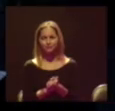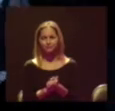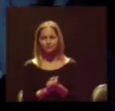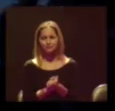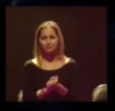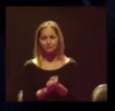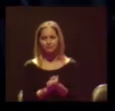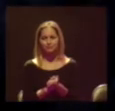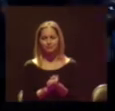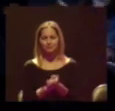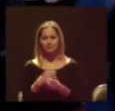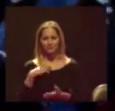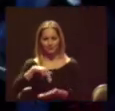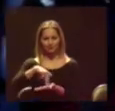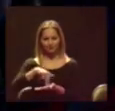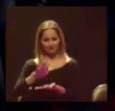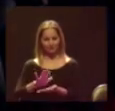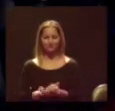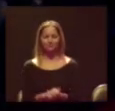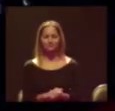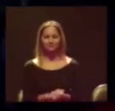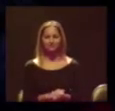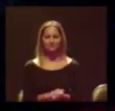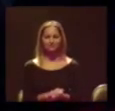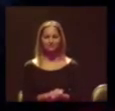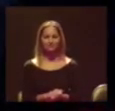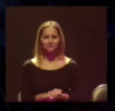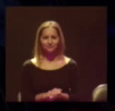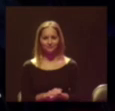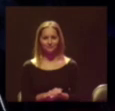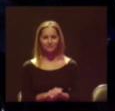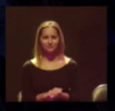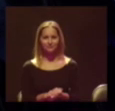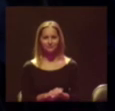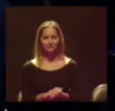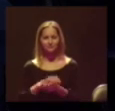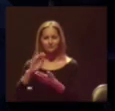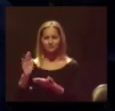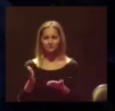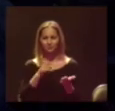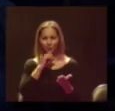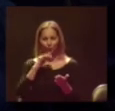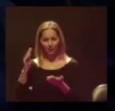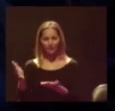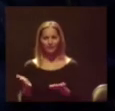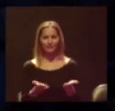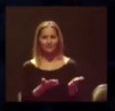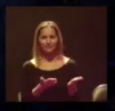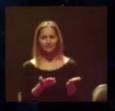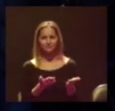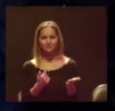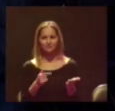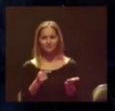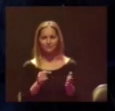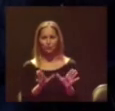Aqui. Querem-me aqui. Está bem. Vamos lá. E aí vêm eles. Podem entrar. Temos aqui o